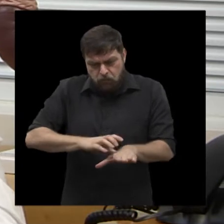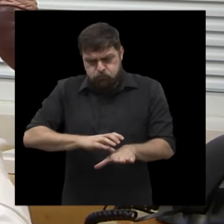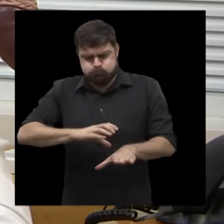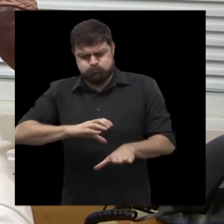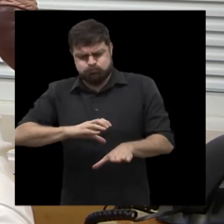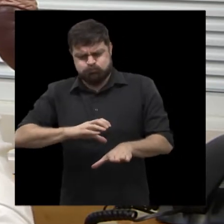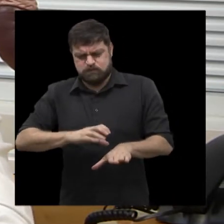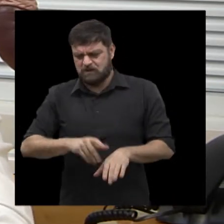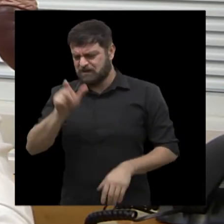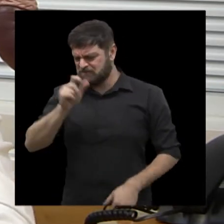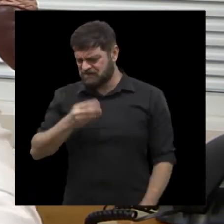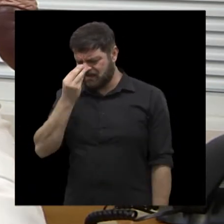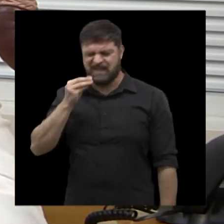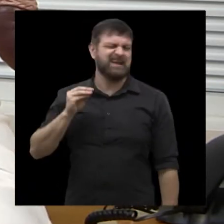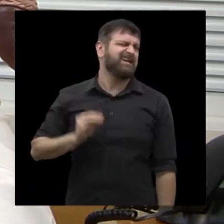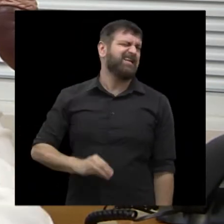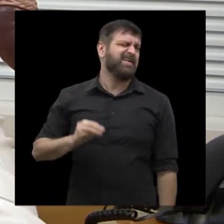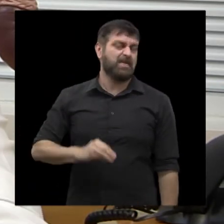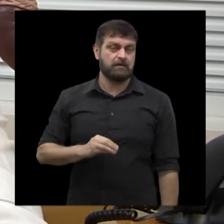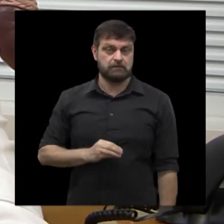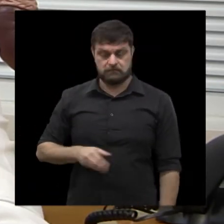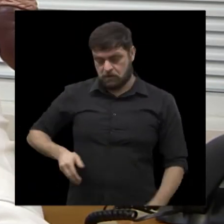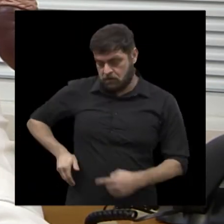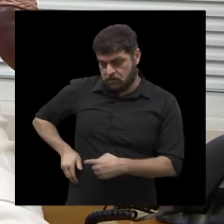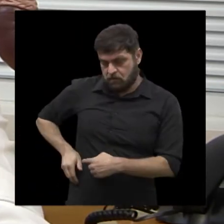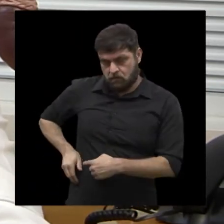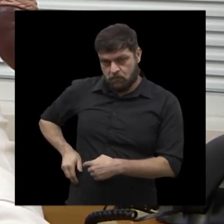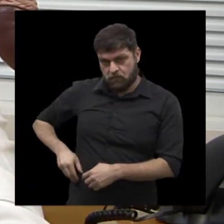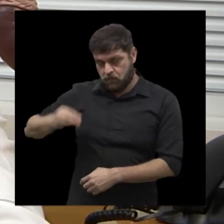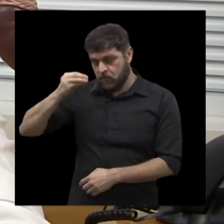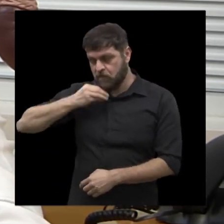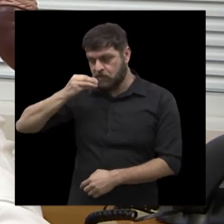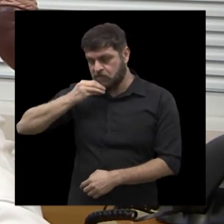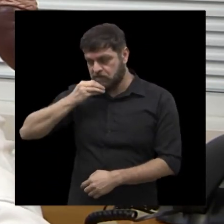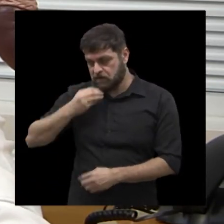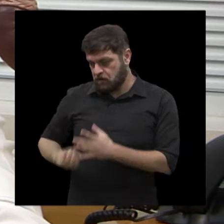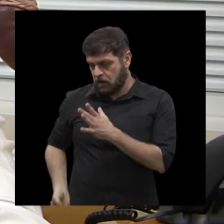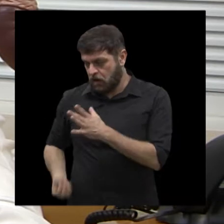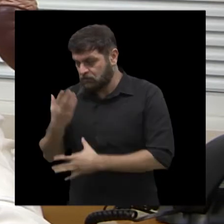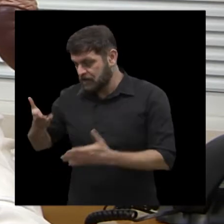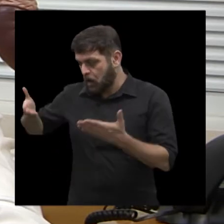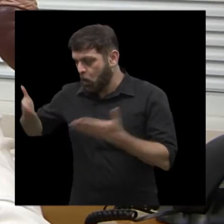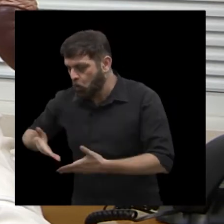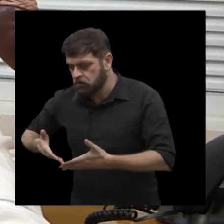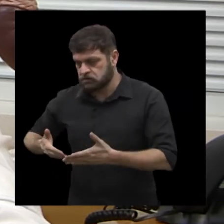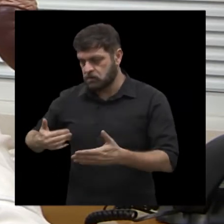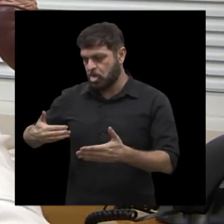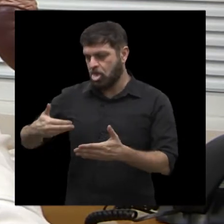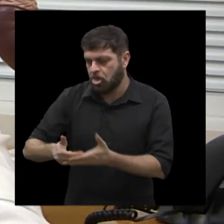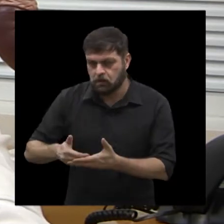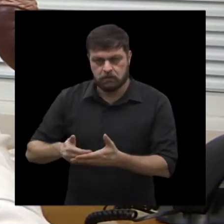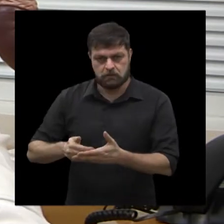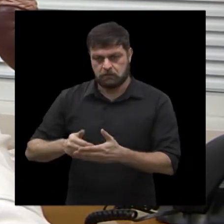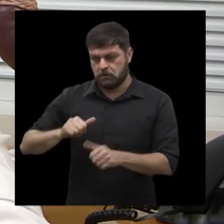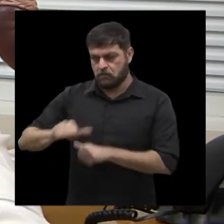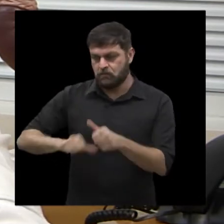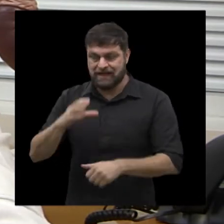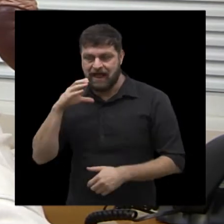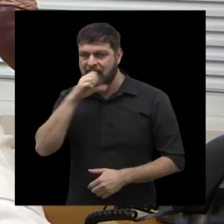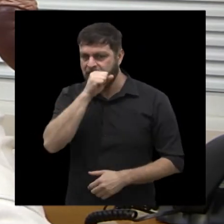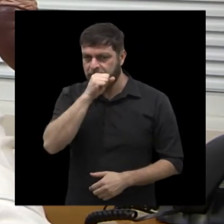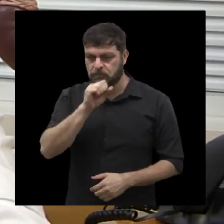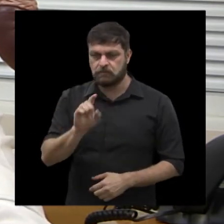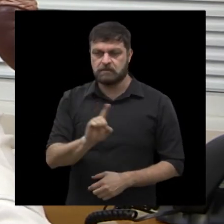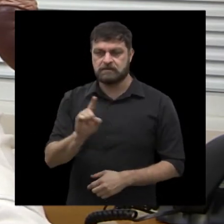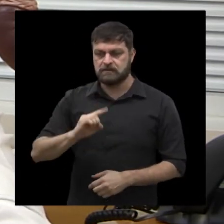importância. E essa insuficiência renal, ela não se estabelece assim, hoje você funciona bem, amanhã você perdeu tudo